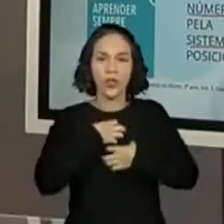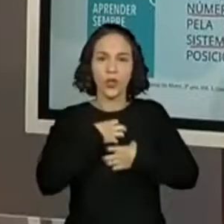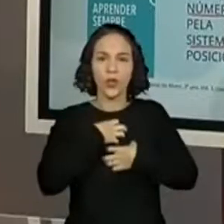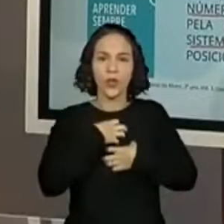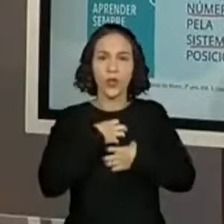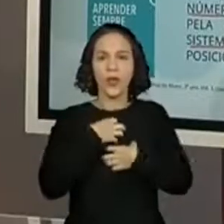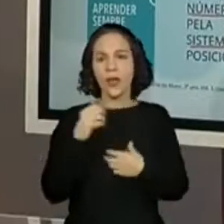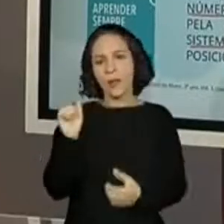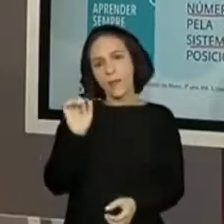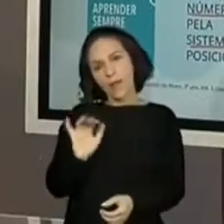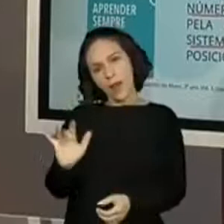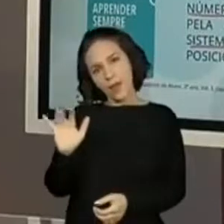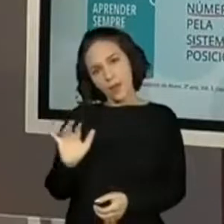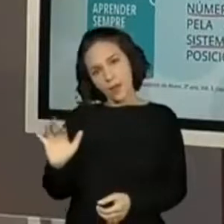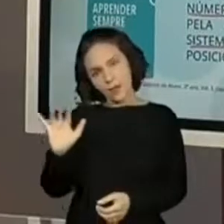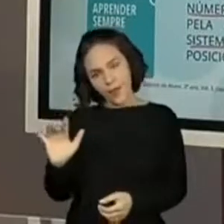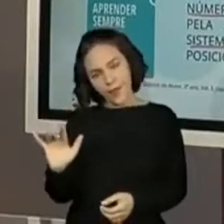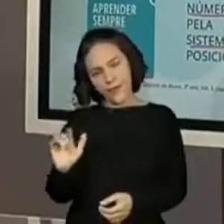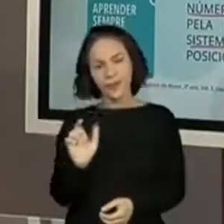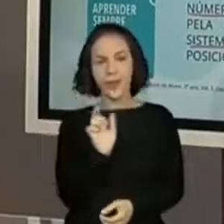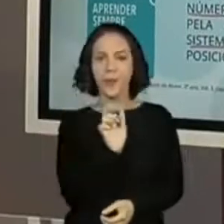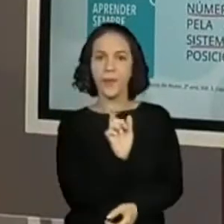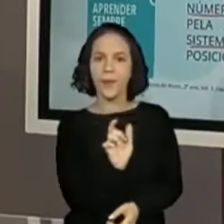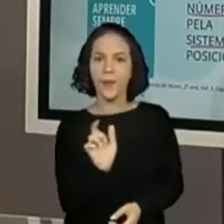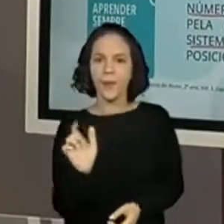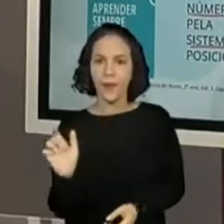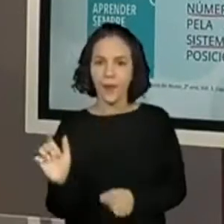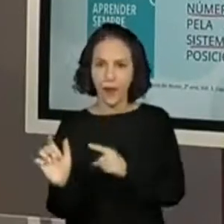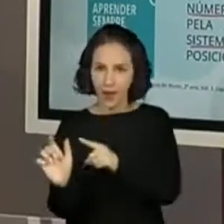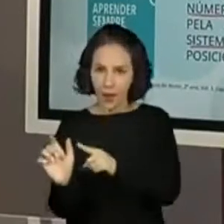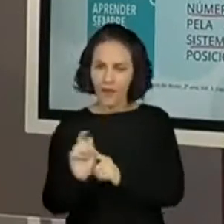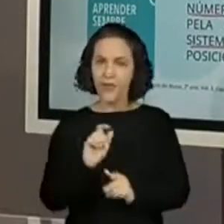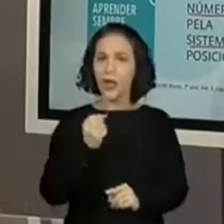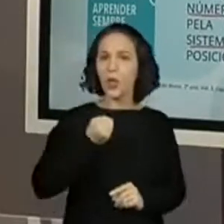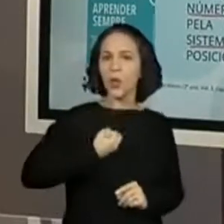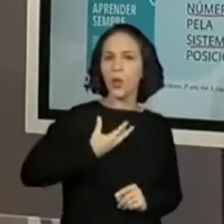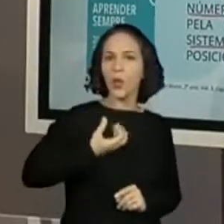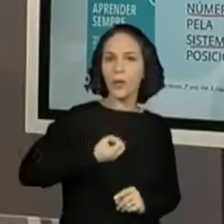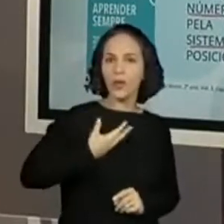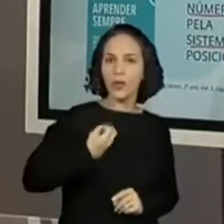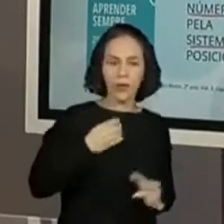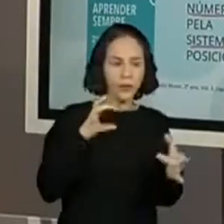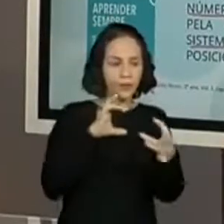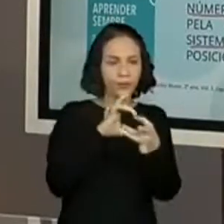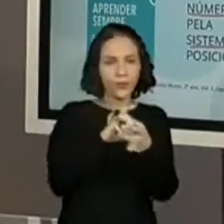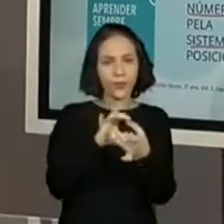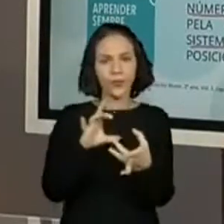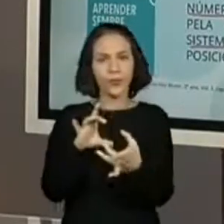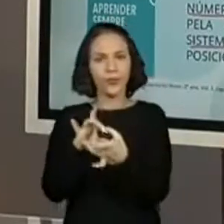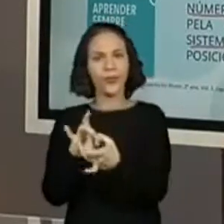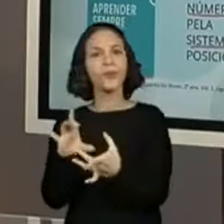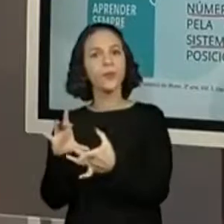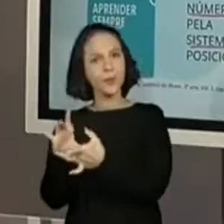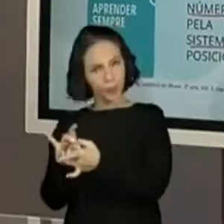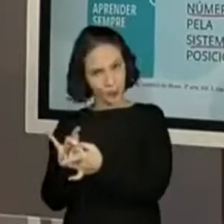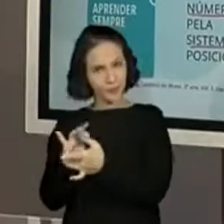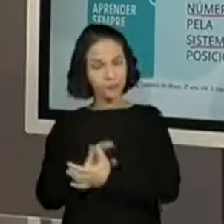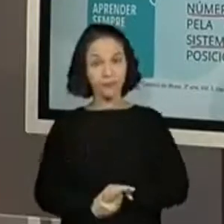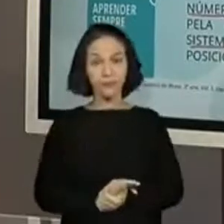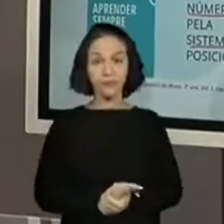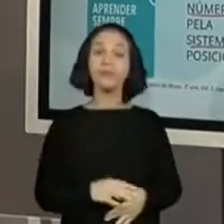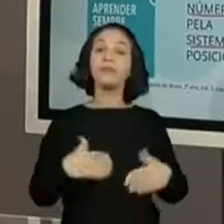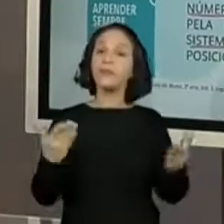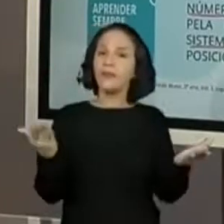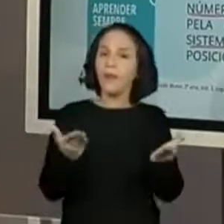nós falamos este número, que ela nos dá ali indícios de como nós devemos registrá-lo. E agora nós vamos